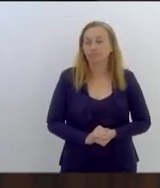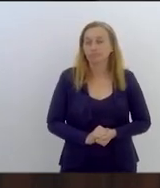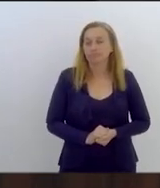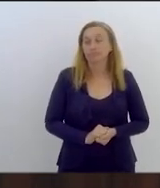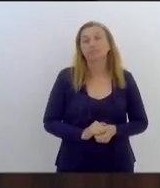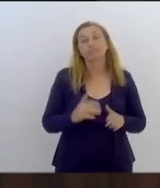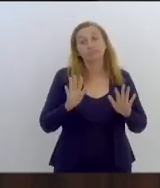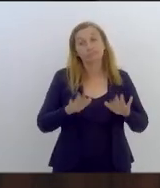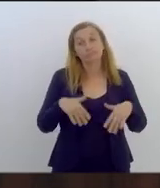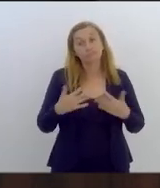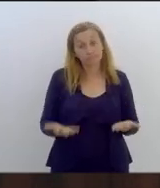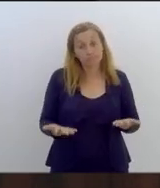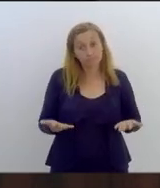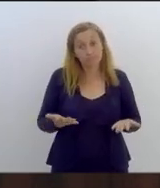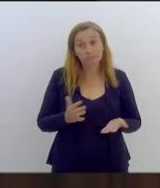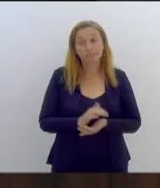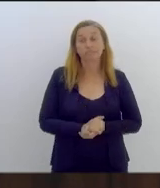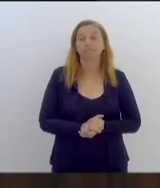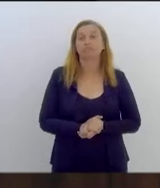Então,